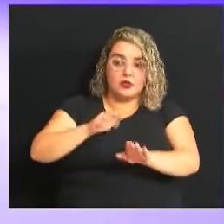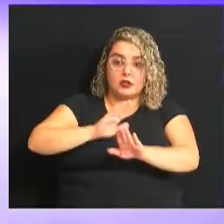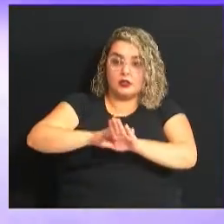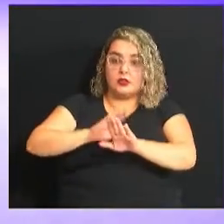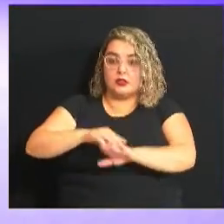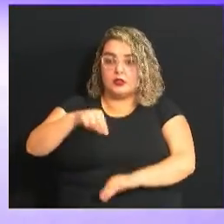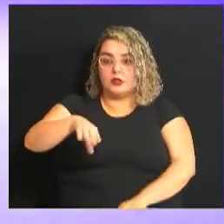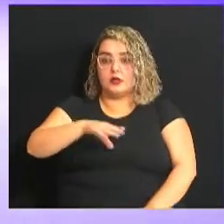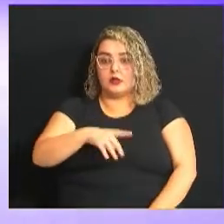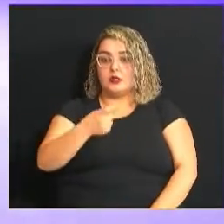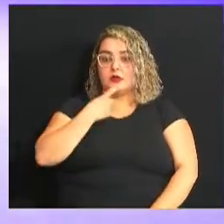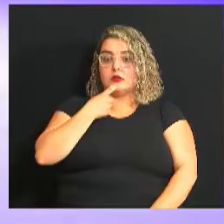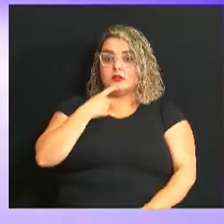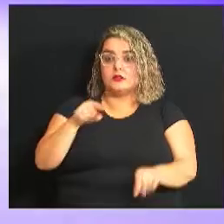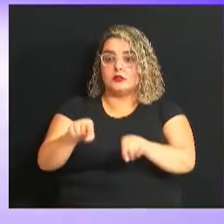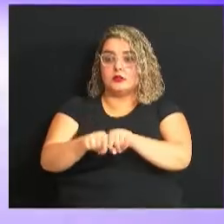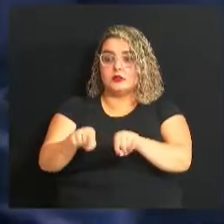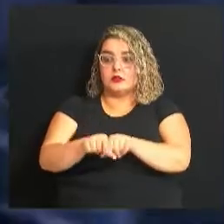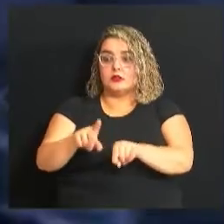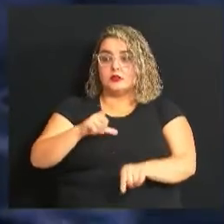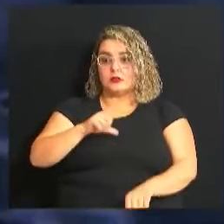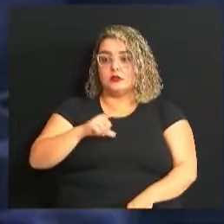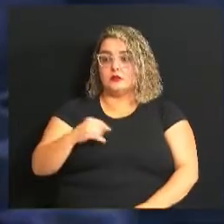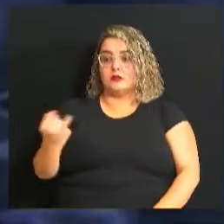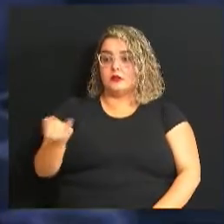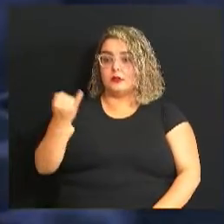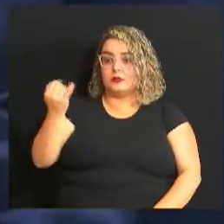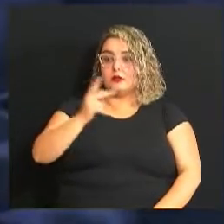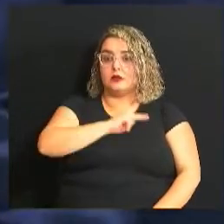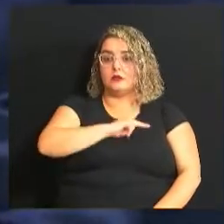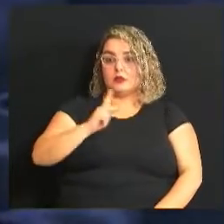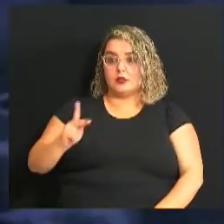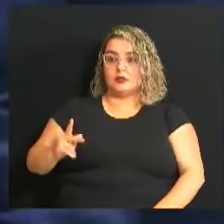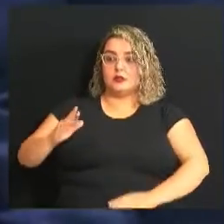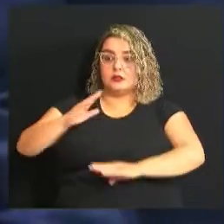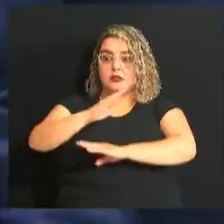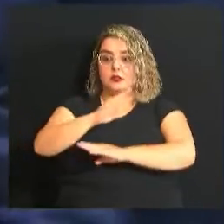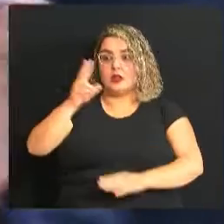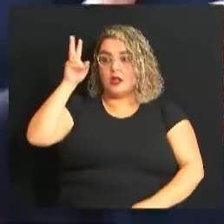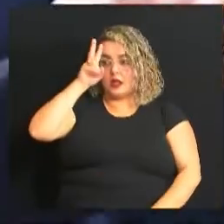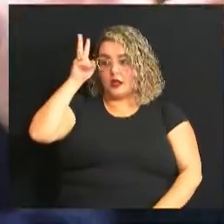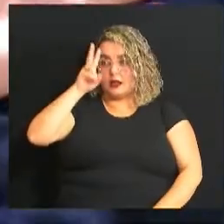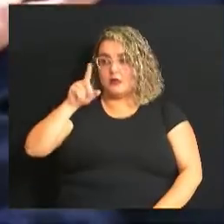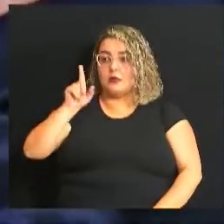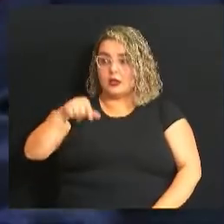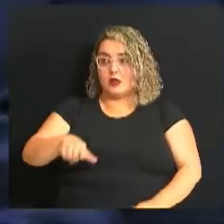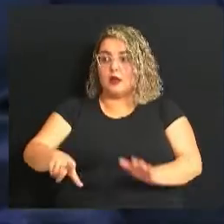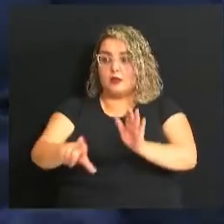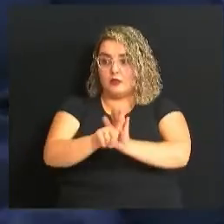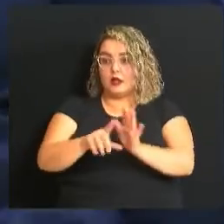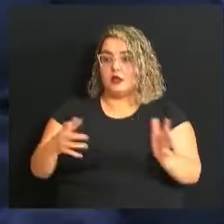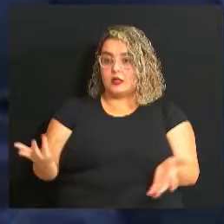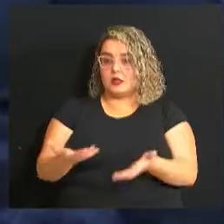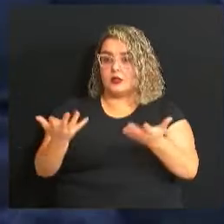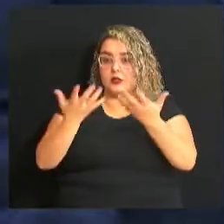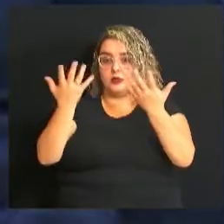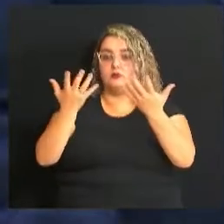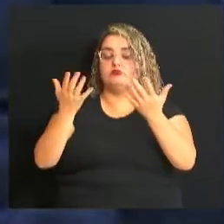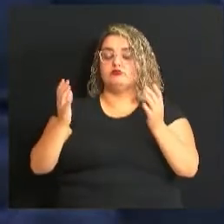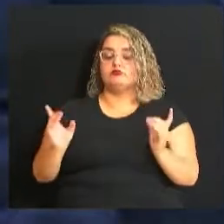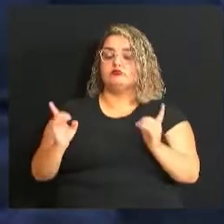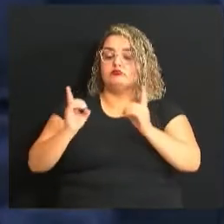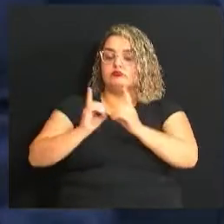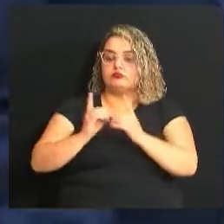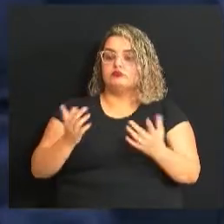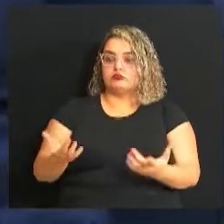Campinas passa a ter também. Isso é importante. O presidente da Câmara lembra que é uma lei que contribui para o estreitamento dos